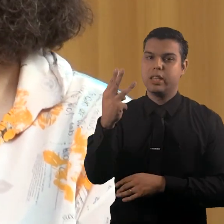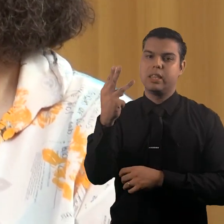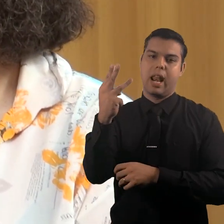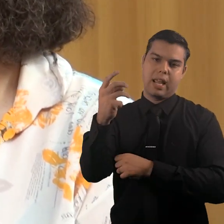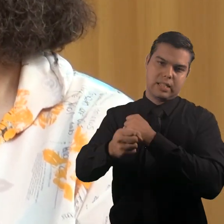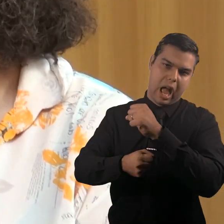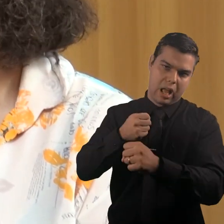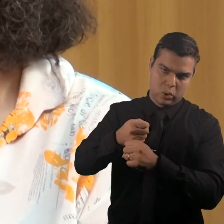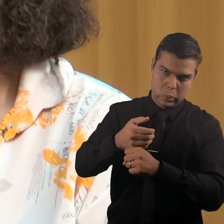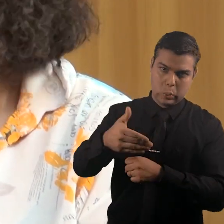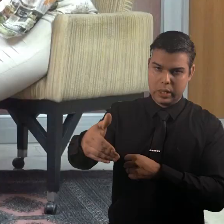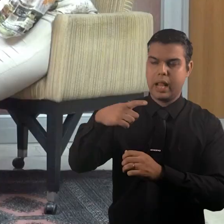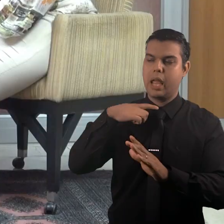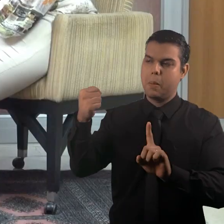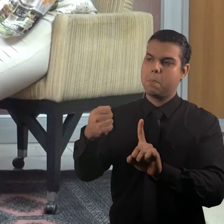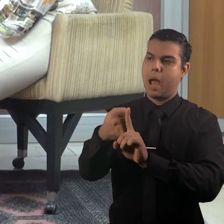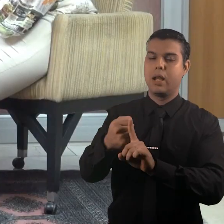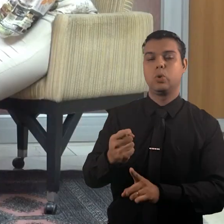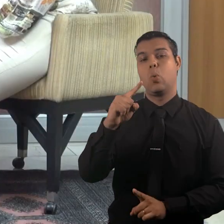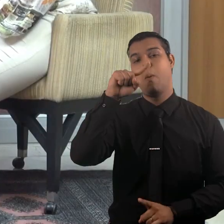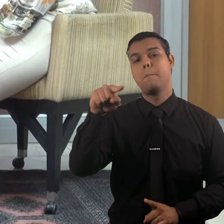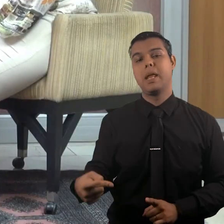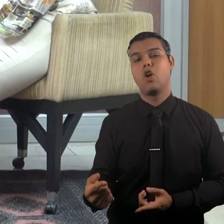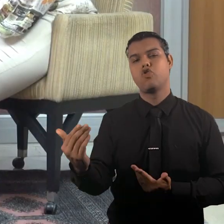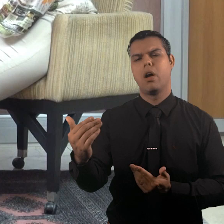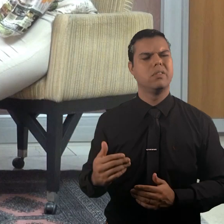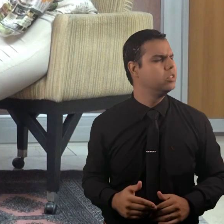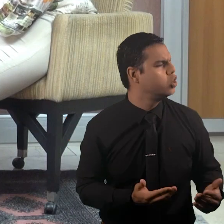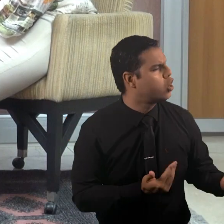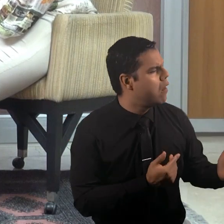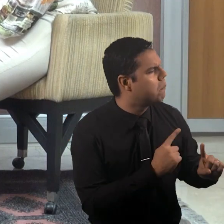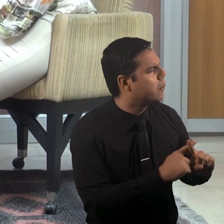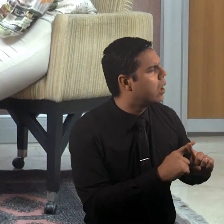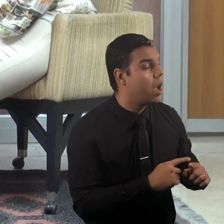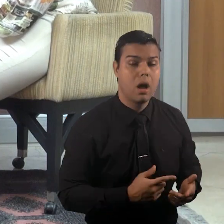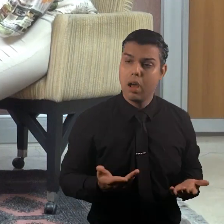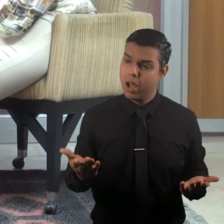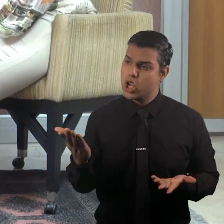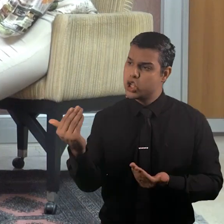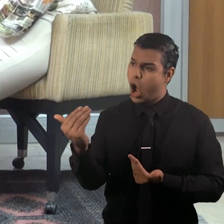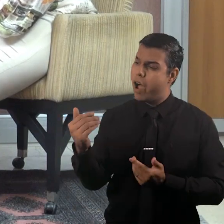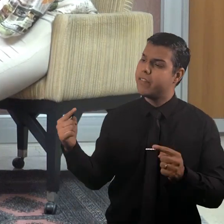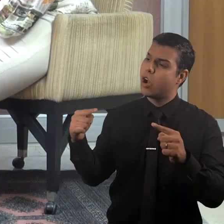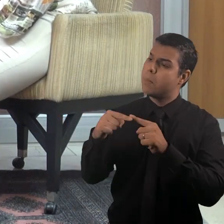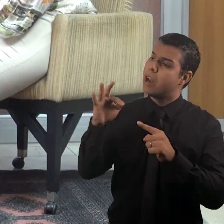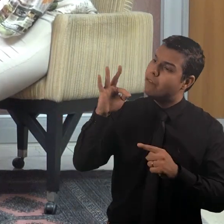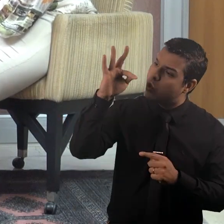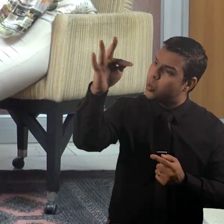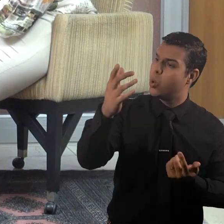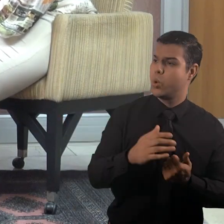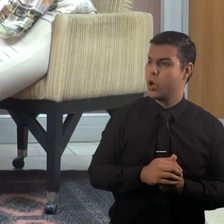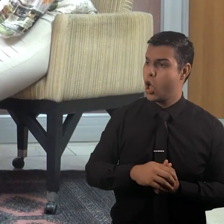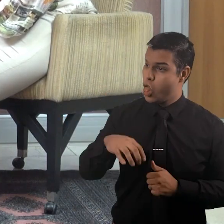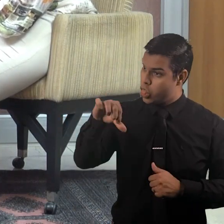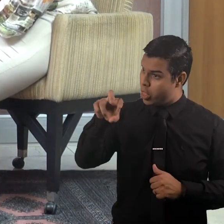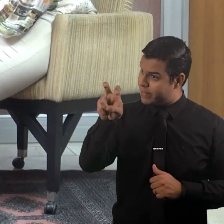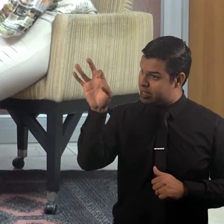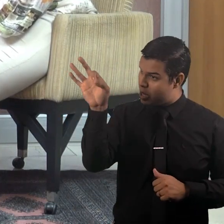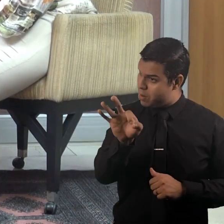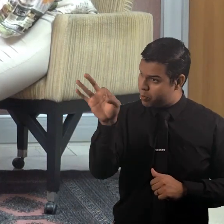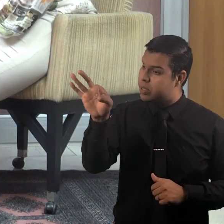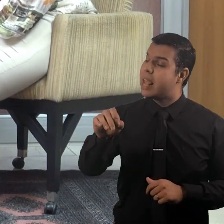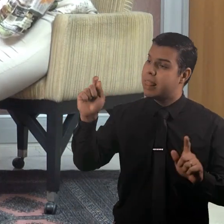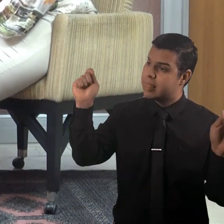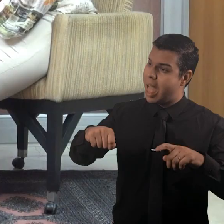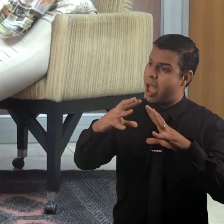nos próximos 3 anos, impactar 1 milhão de jovens, né? Por que os jovens? Porque eles são a base do nosso futuro. Nós não podemos falar de uma doença que